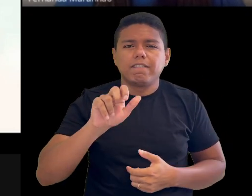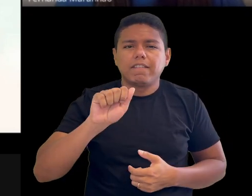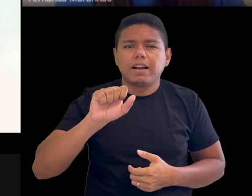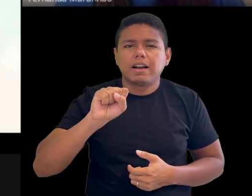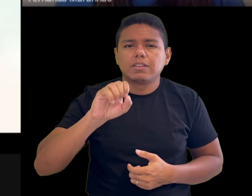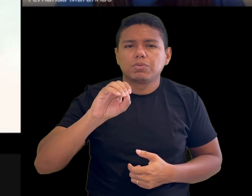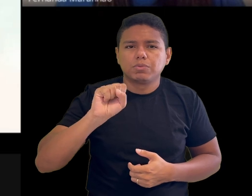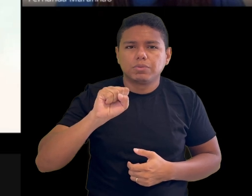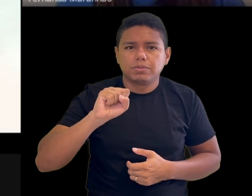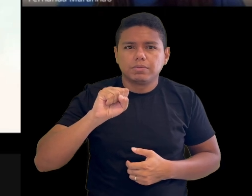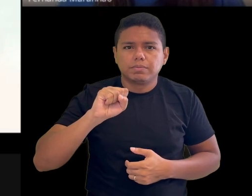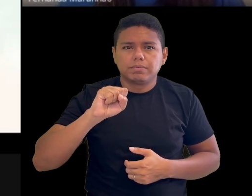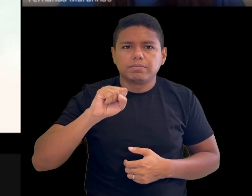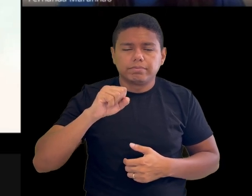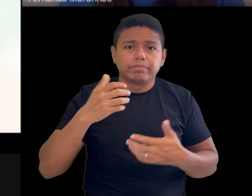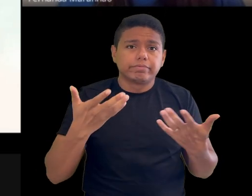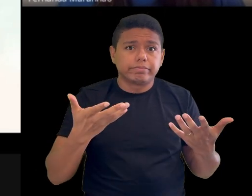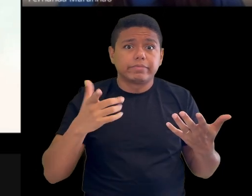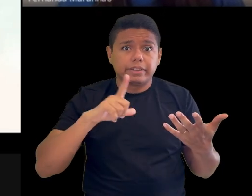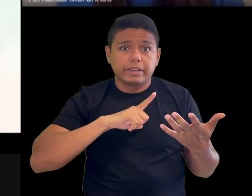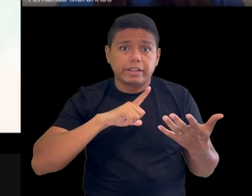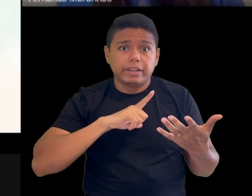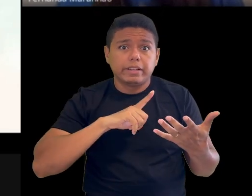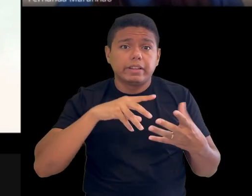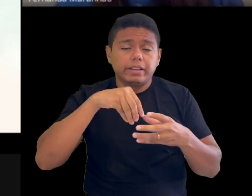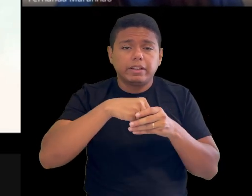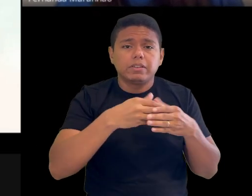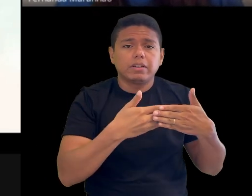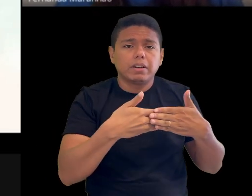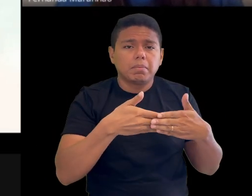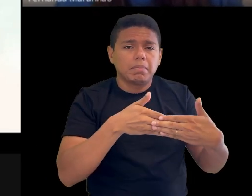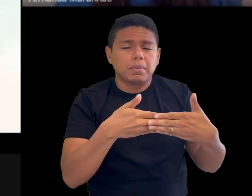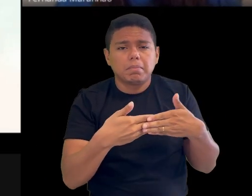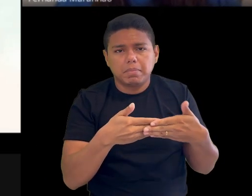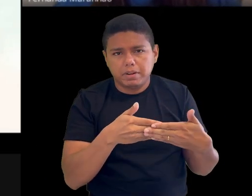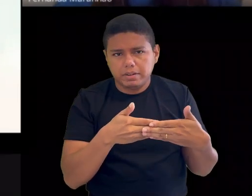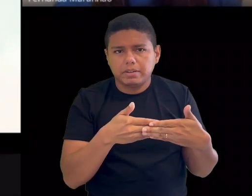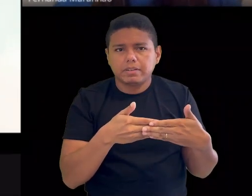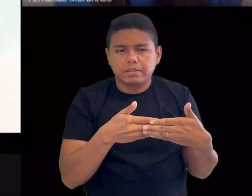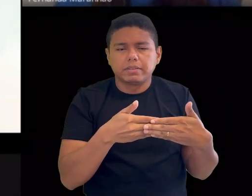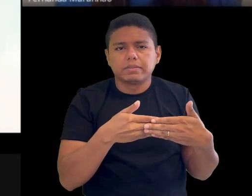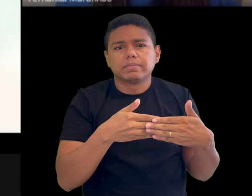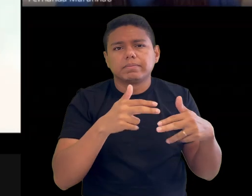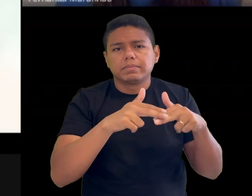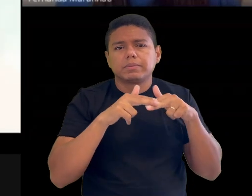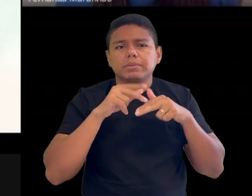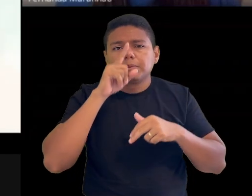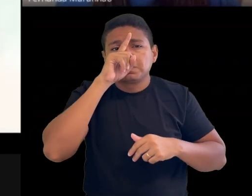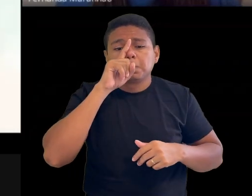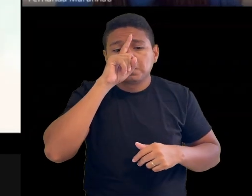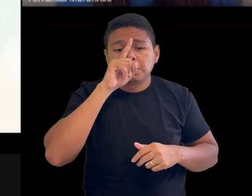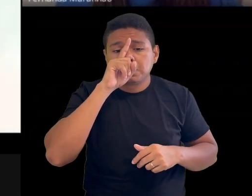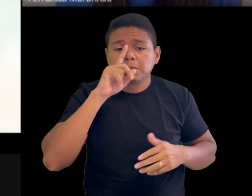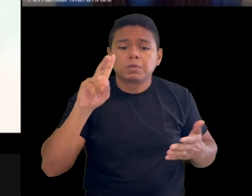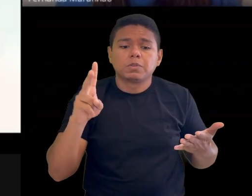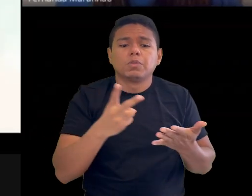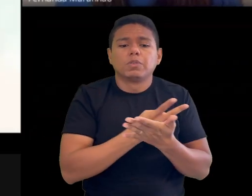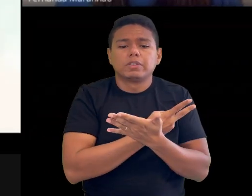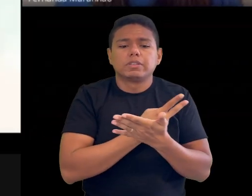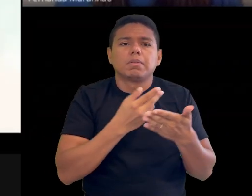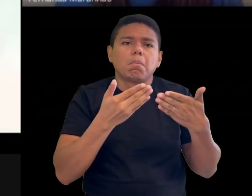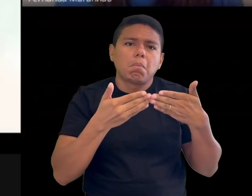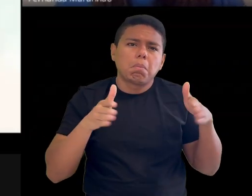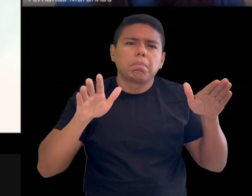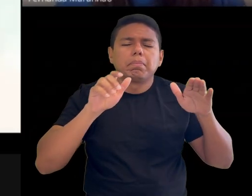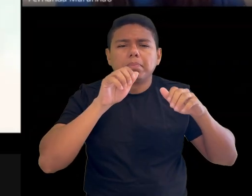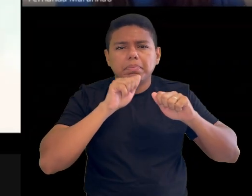muitas vezes na membrana amniótica e, por isso, tem o risco de ruptura desses vasos diante de uma